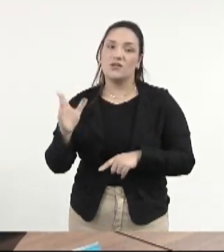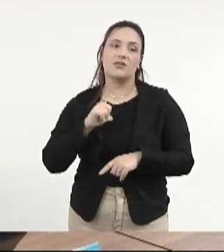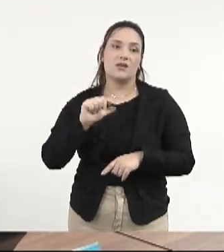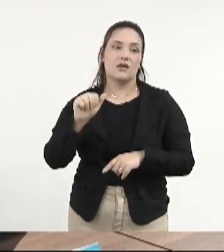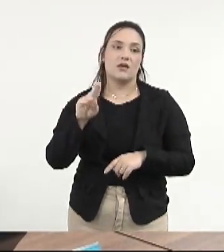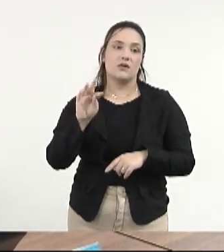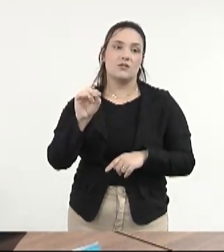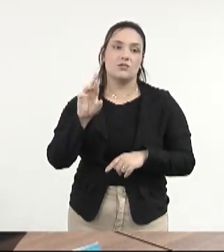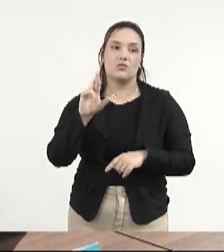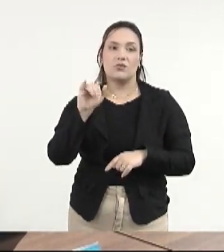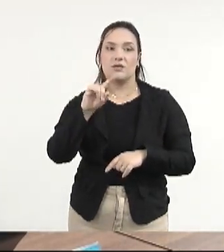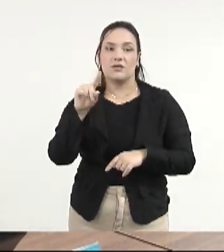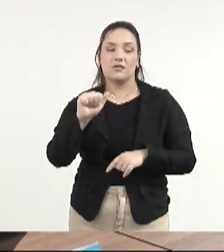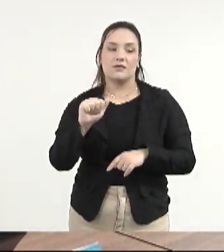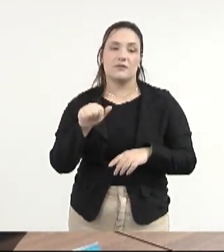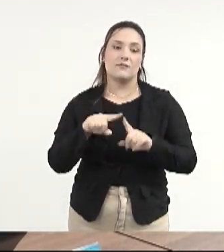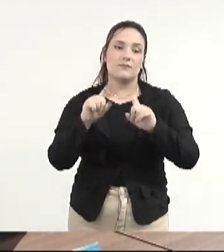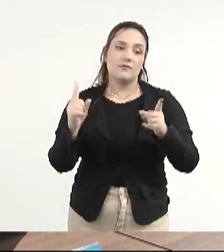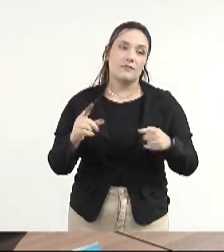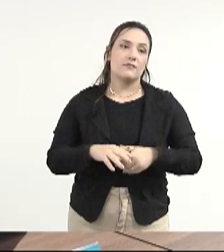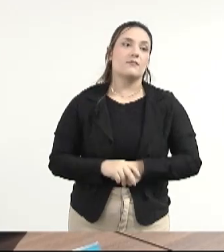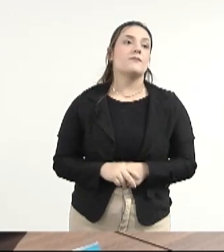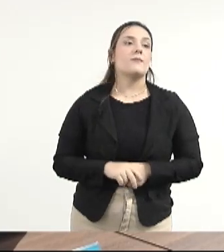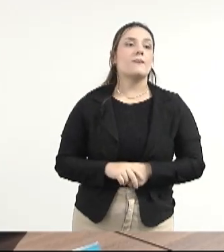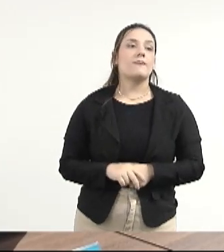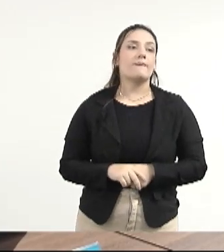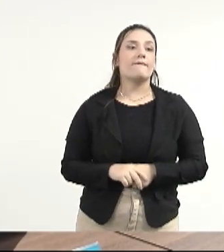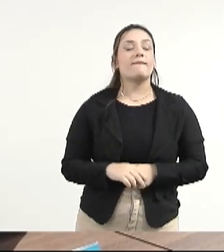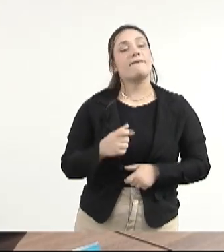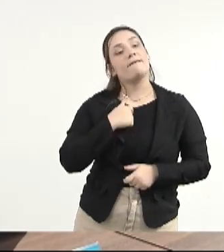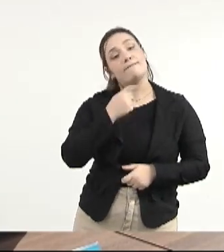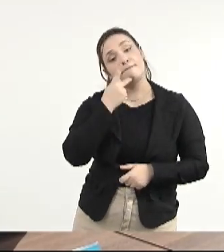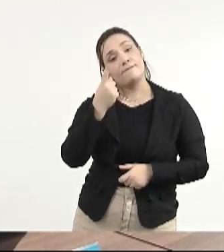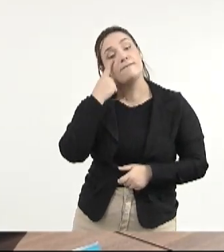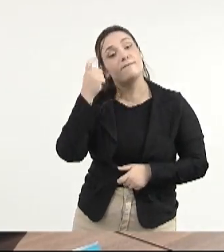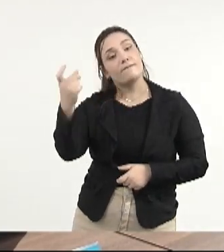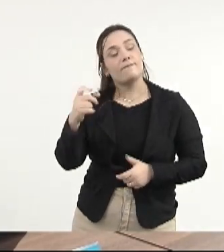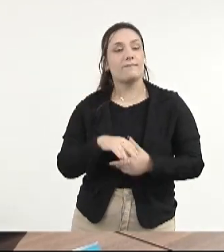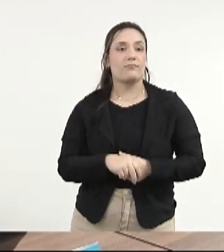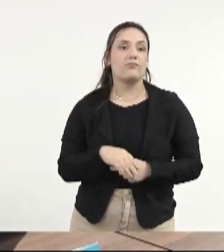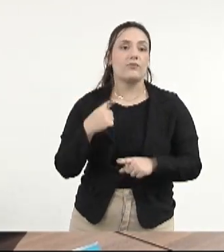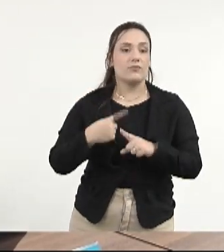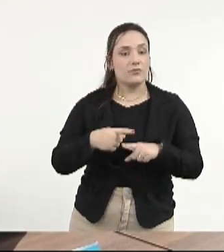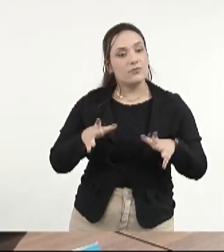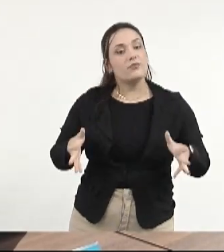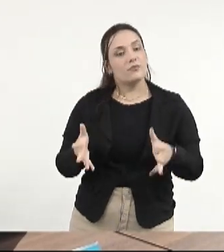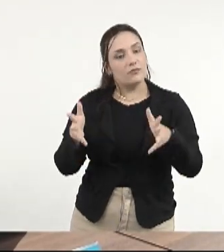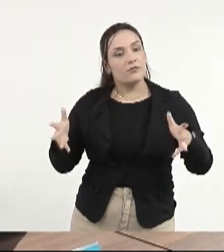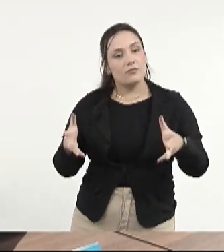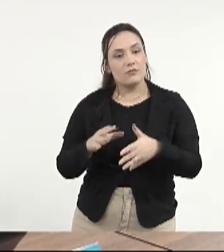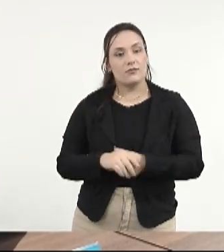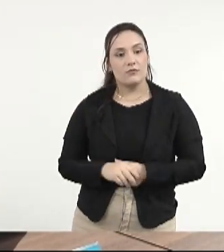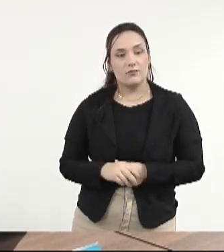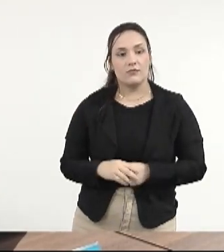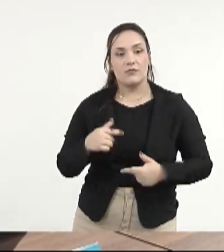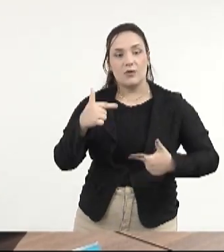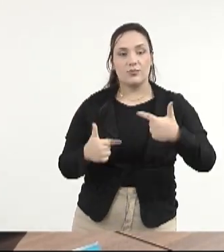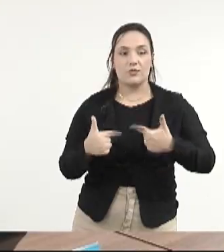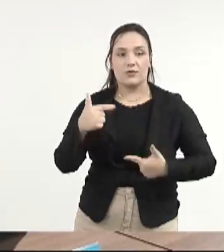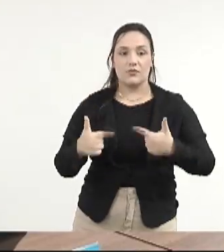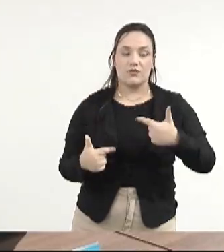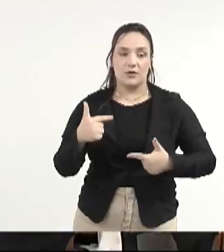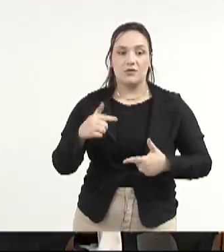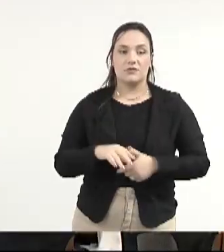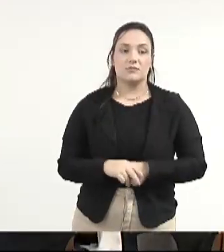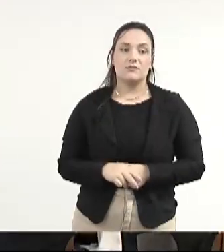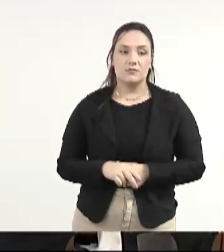para realizar tal ato. Mas digo que acho interessante porque promove como política